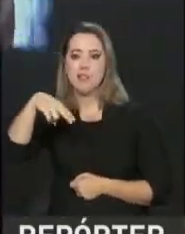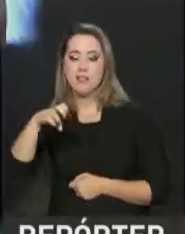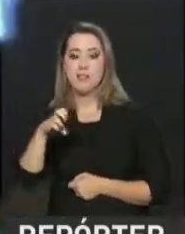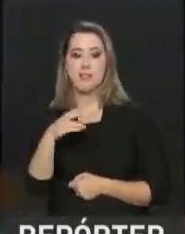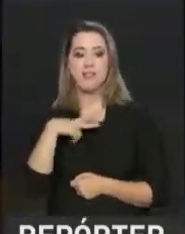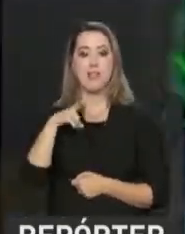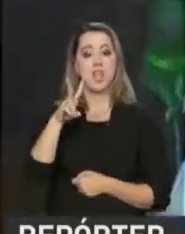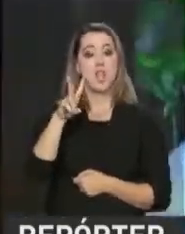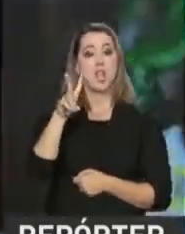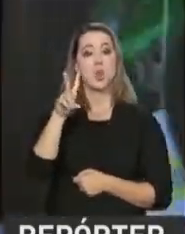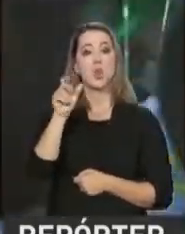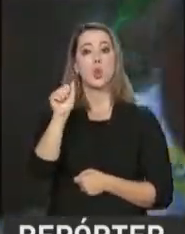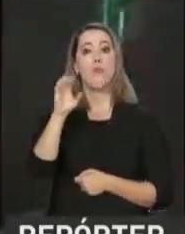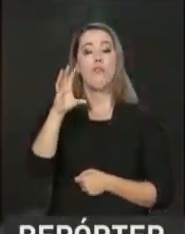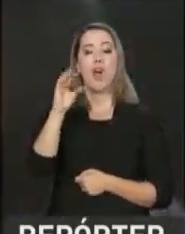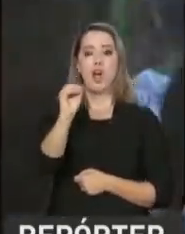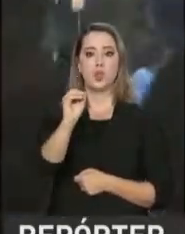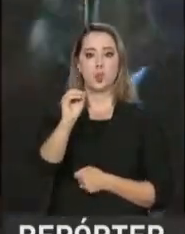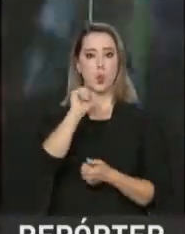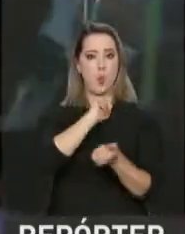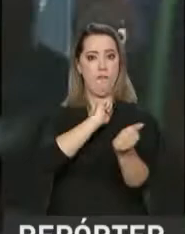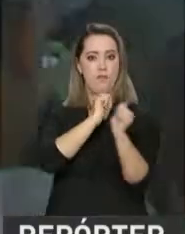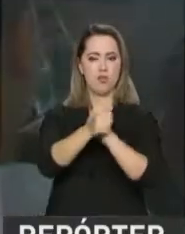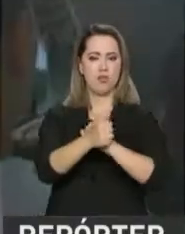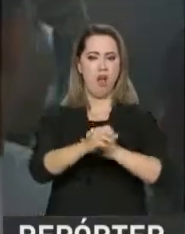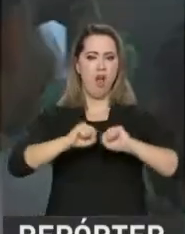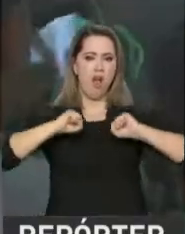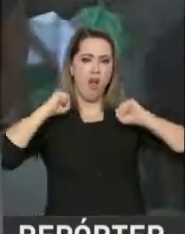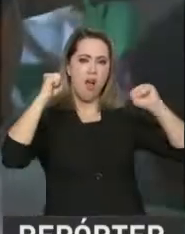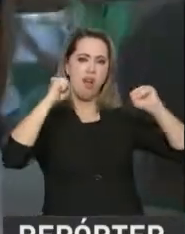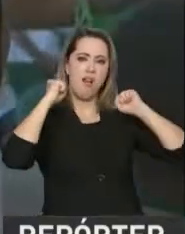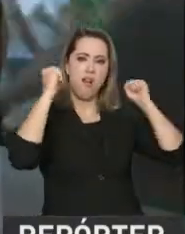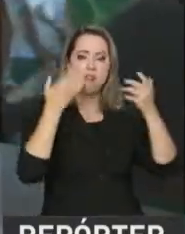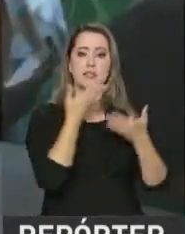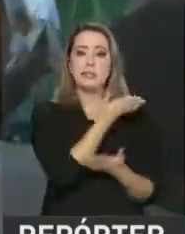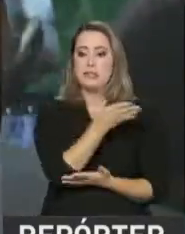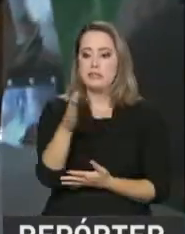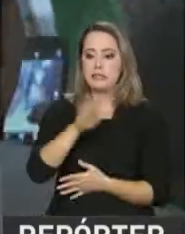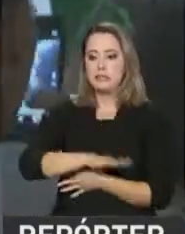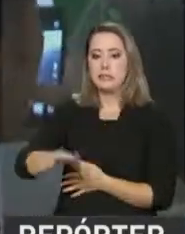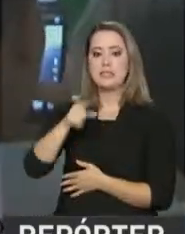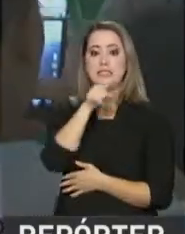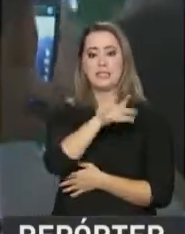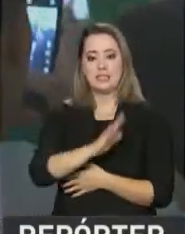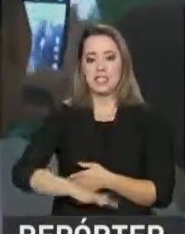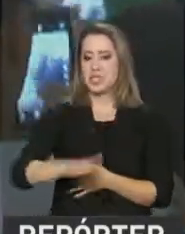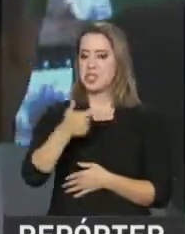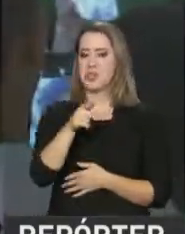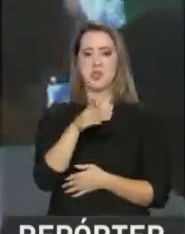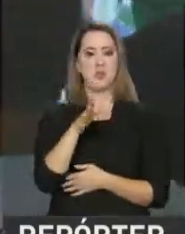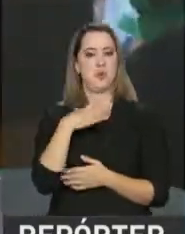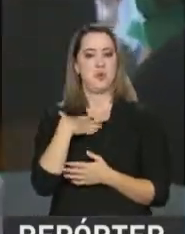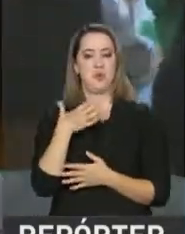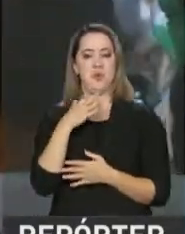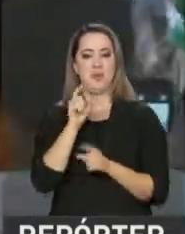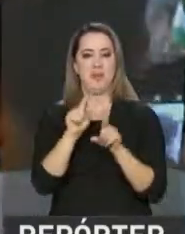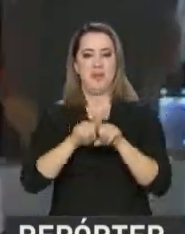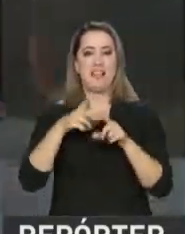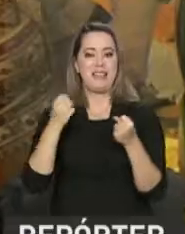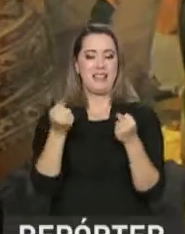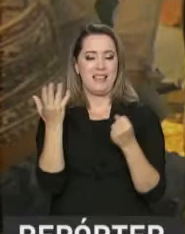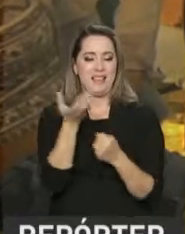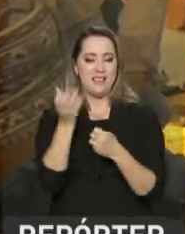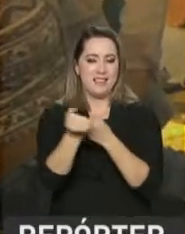do Vasco da Gama, fizeram a criançada vibrar. Até Tauan, que nem vascaíno é, fez questão de abraçar o